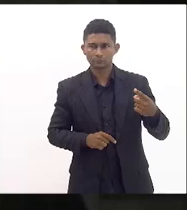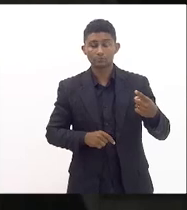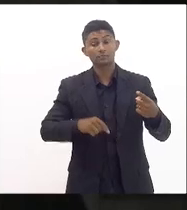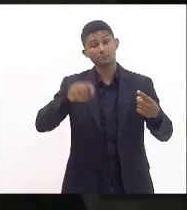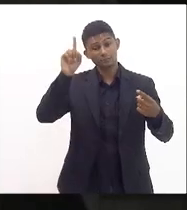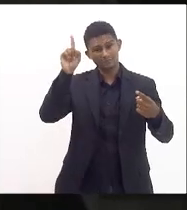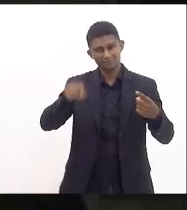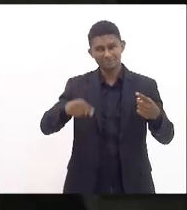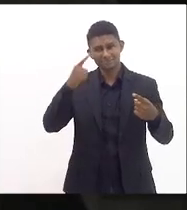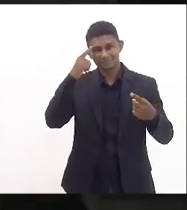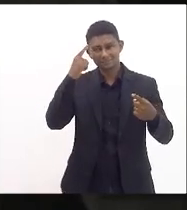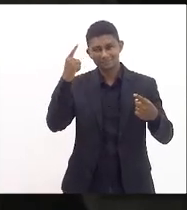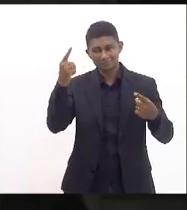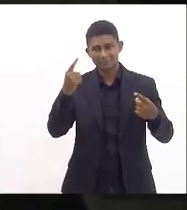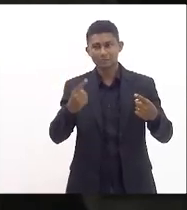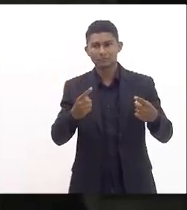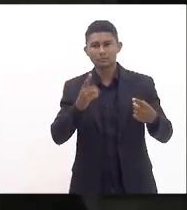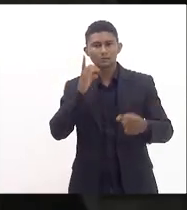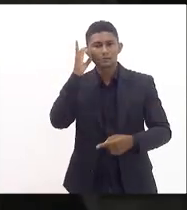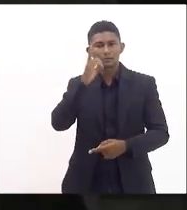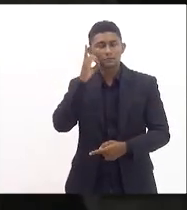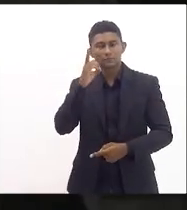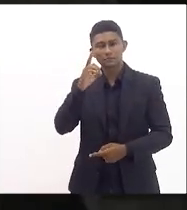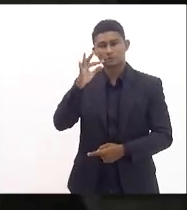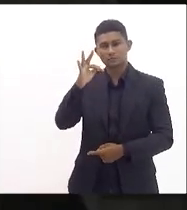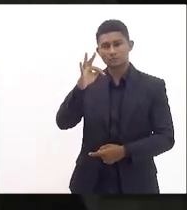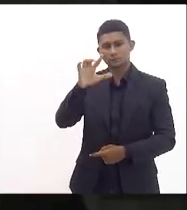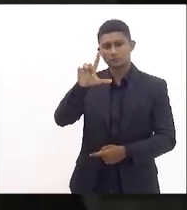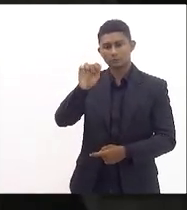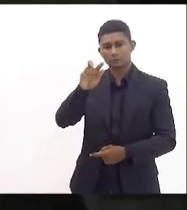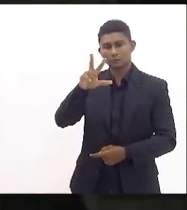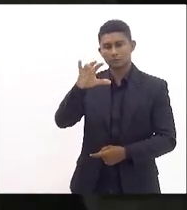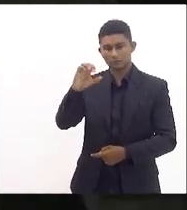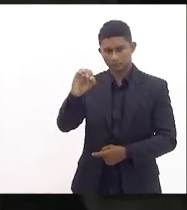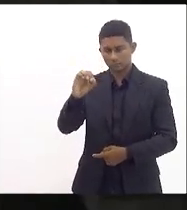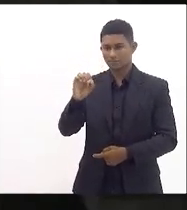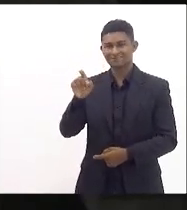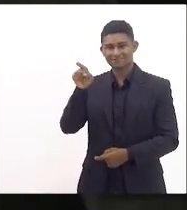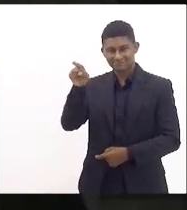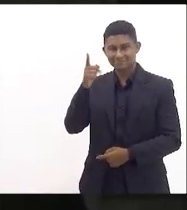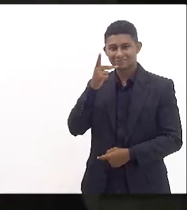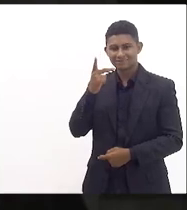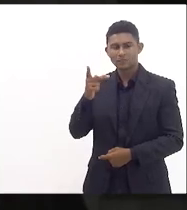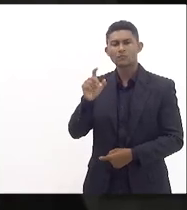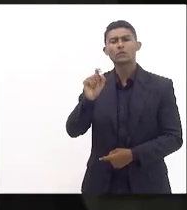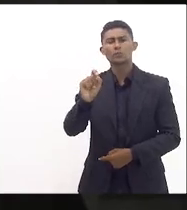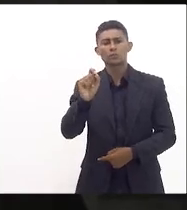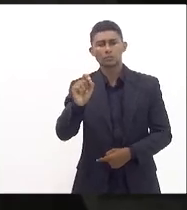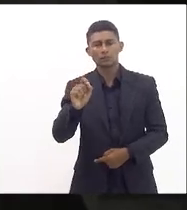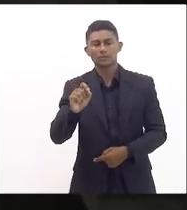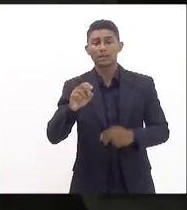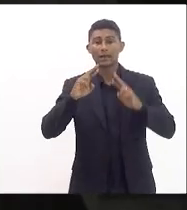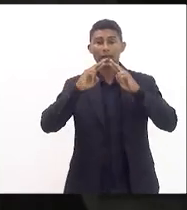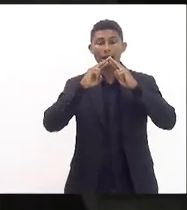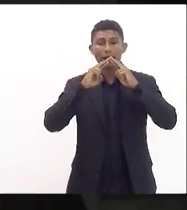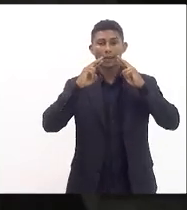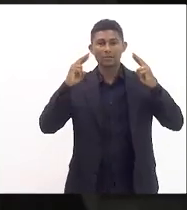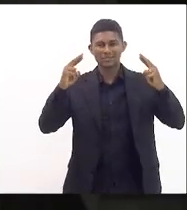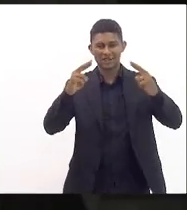ordem levantada pelo deputado Flávio Serafini a respeito da importante audiência